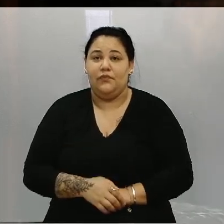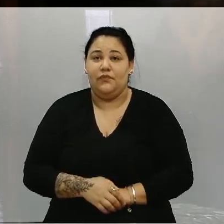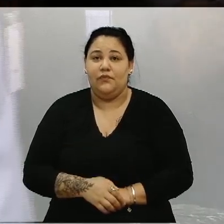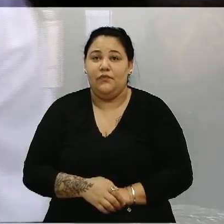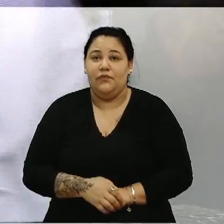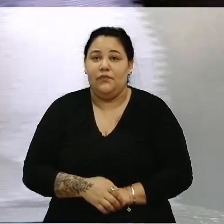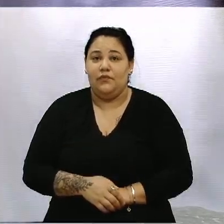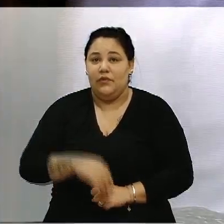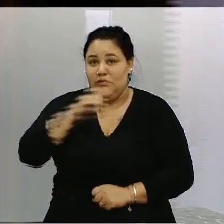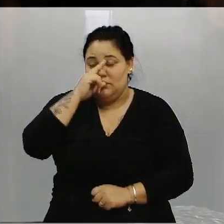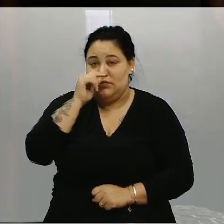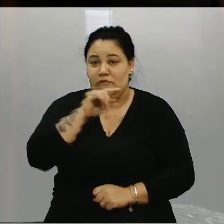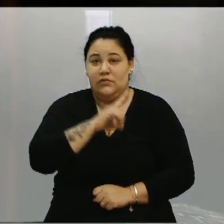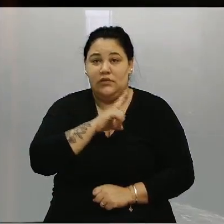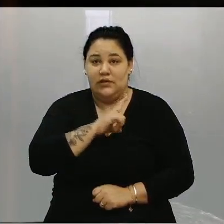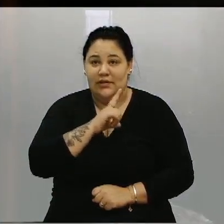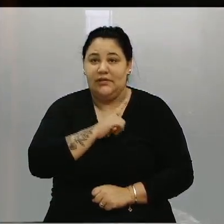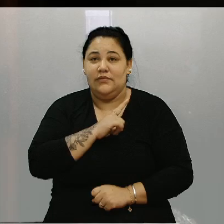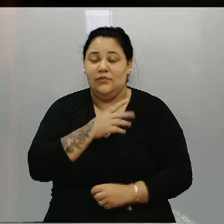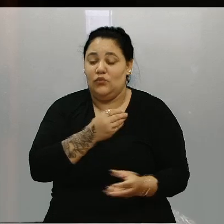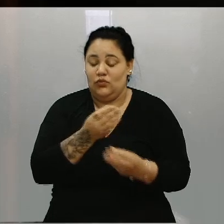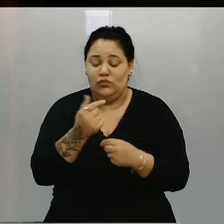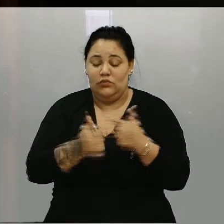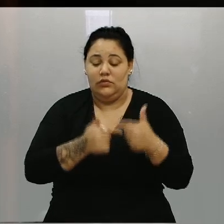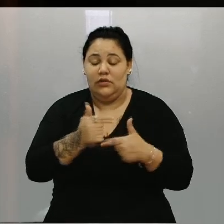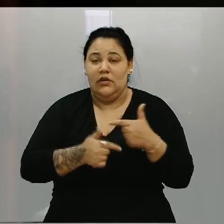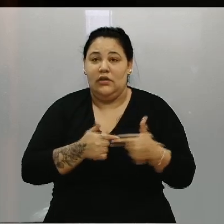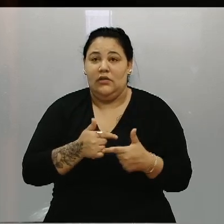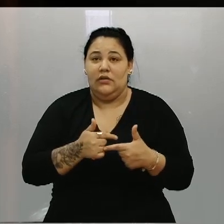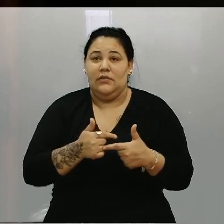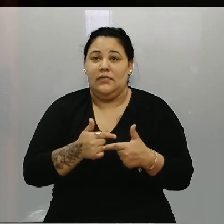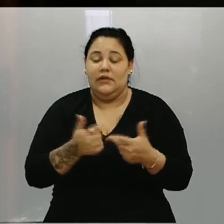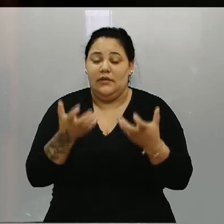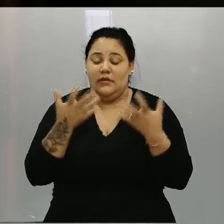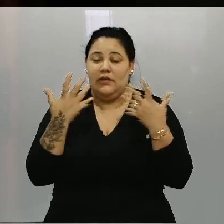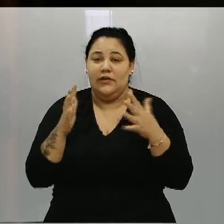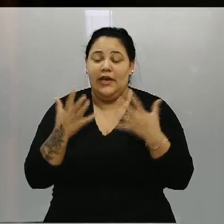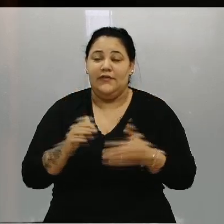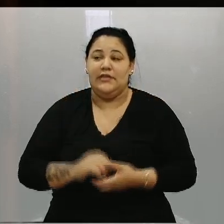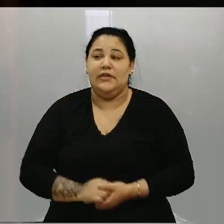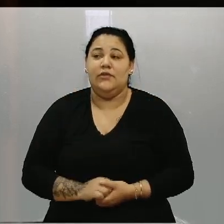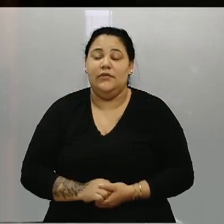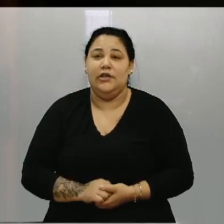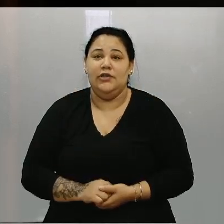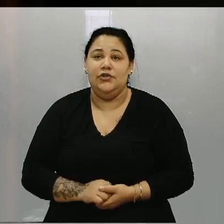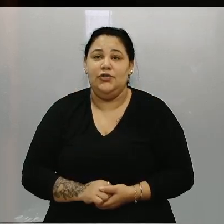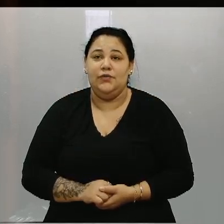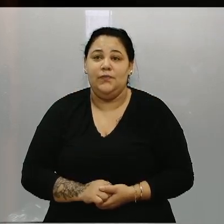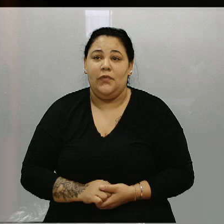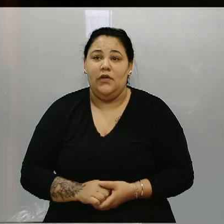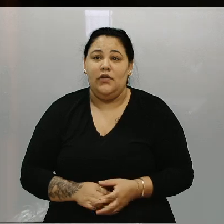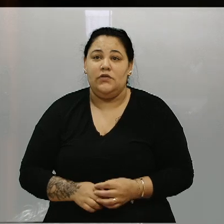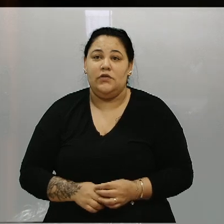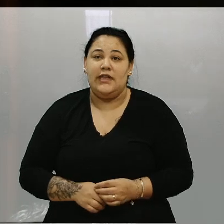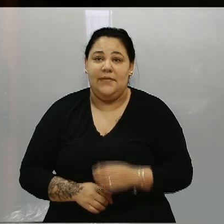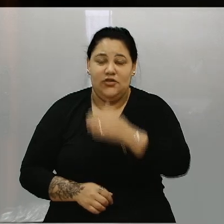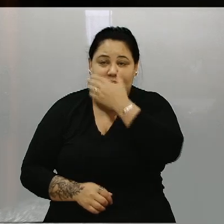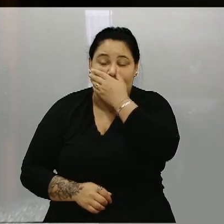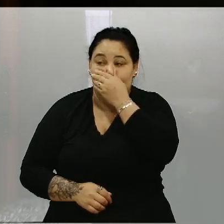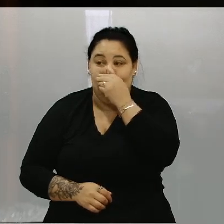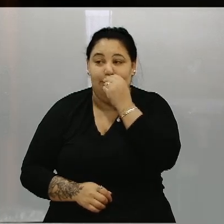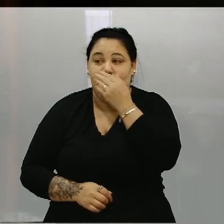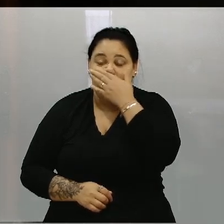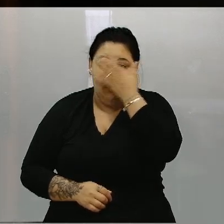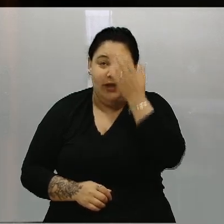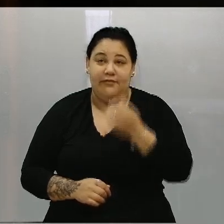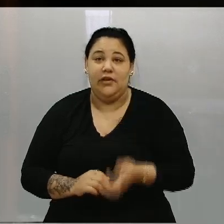prestado ao nosso município. Quero parabenizar ele por esse grande trabalho que tem feito para o nosso município,